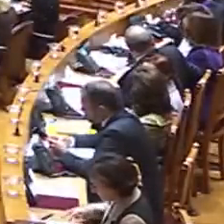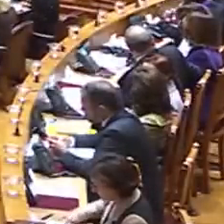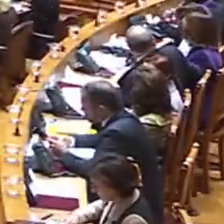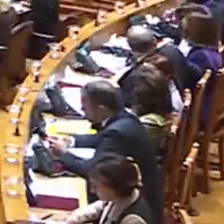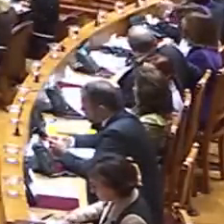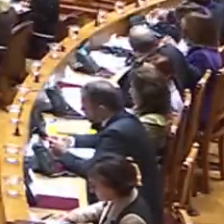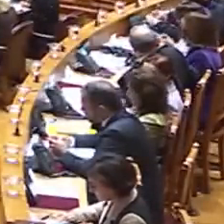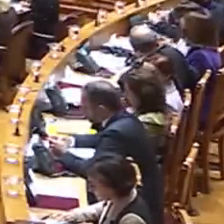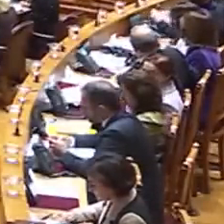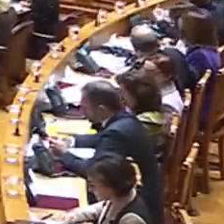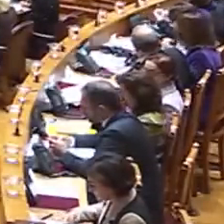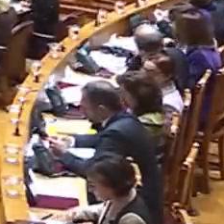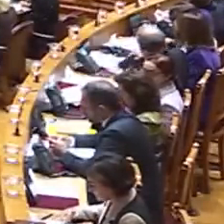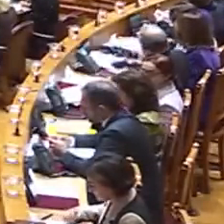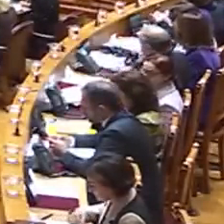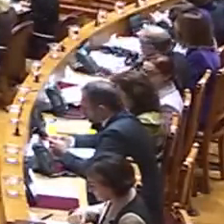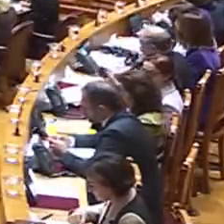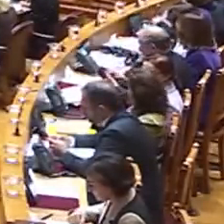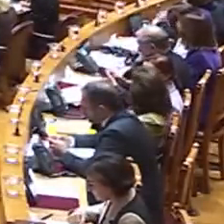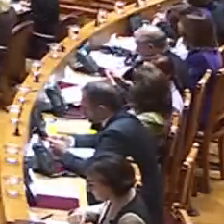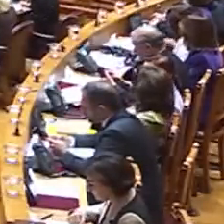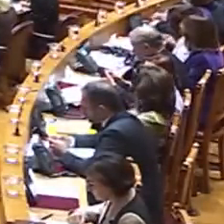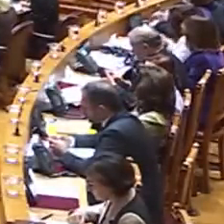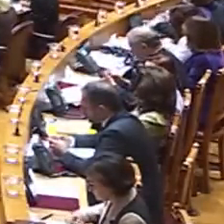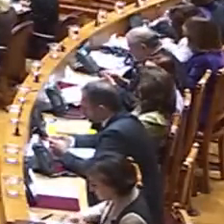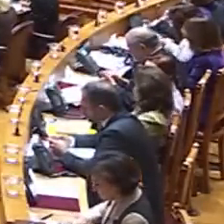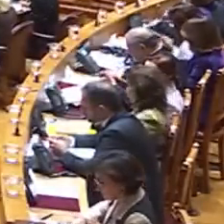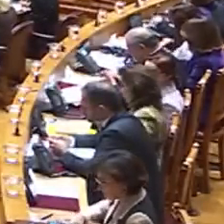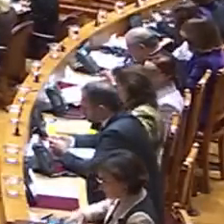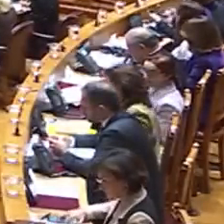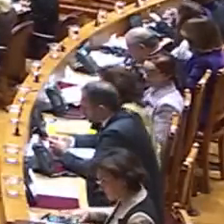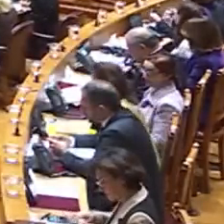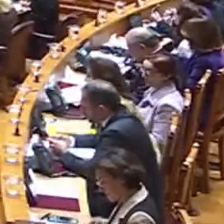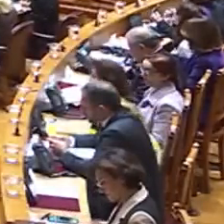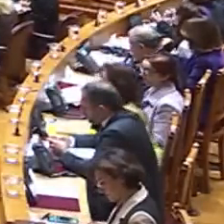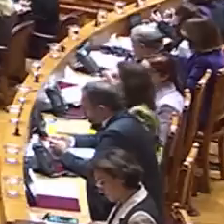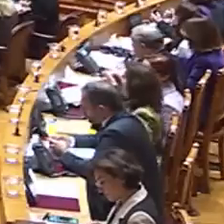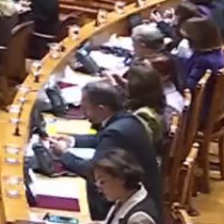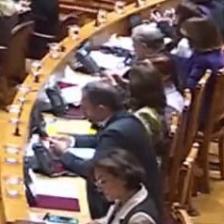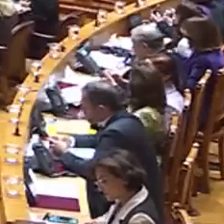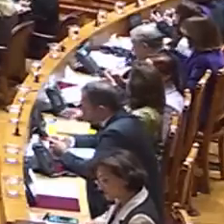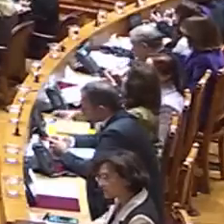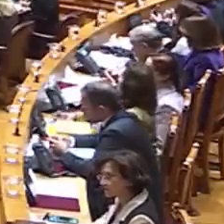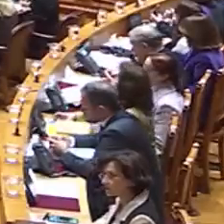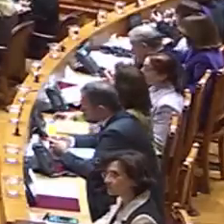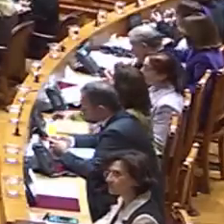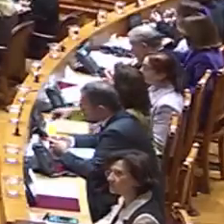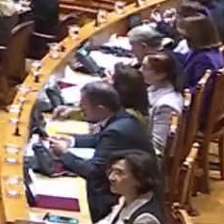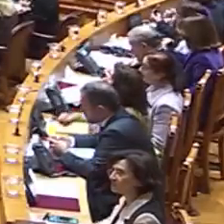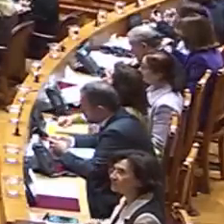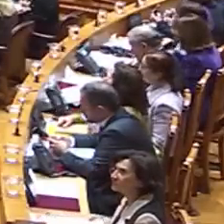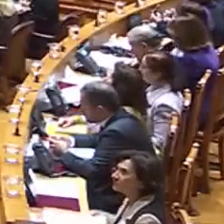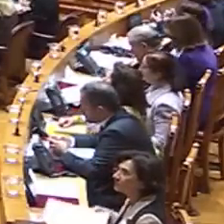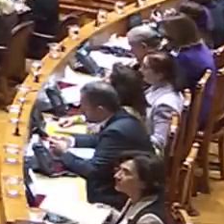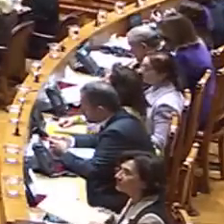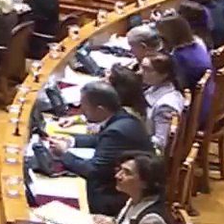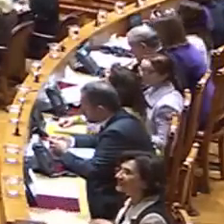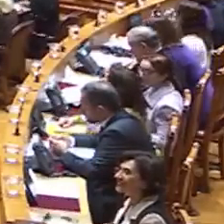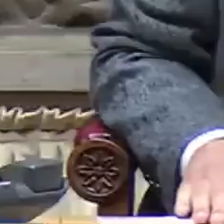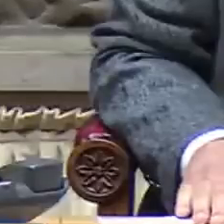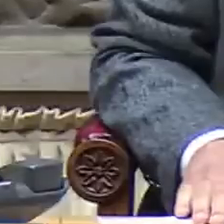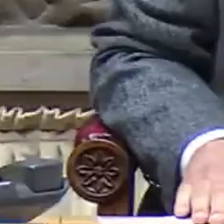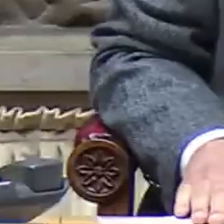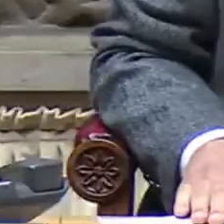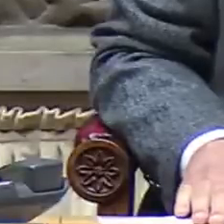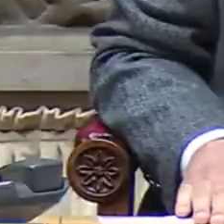muito obrigada senhor presidente muito boa tarde a todos e a todos e passo a anunciarem a entrada do inquérito